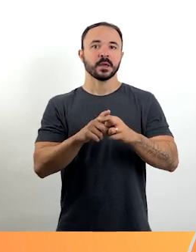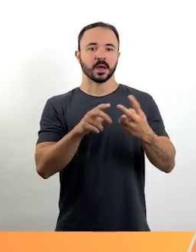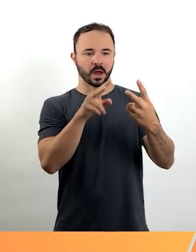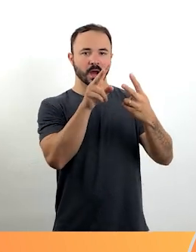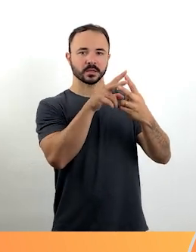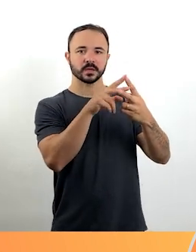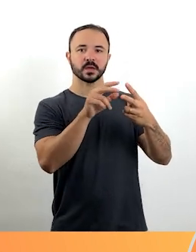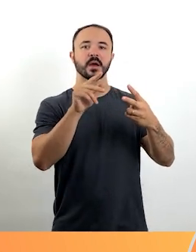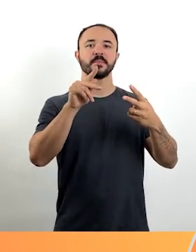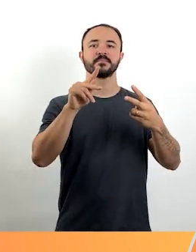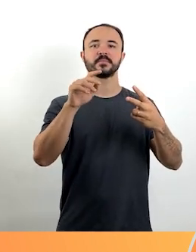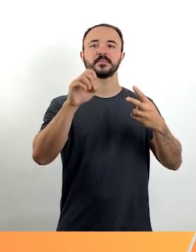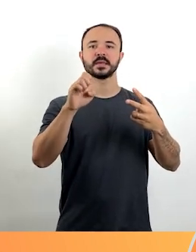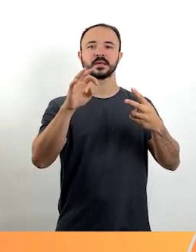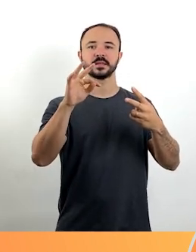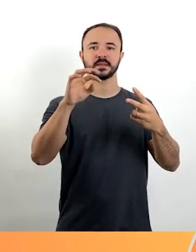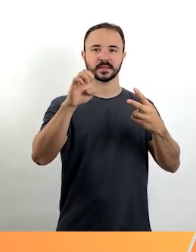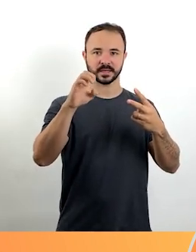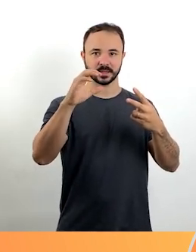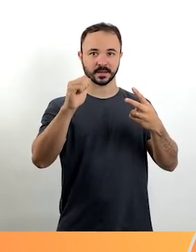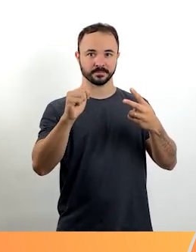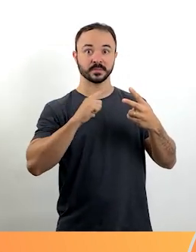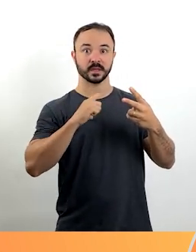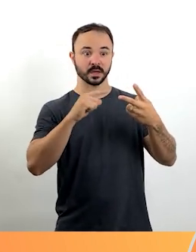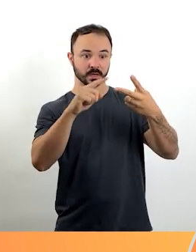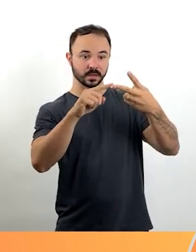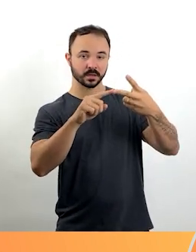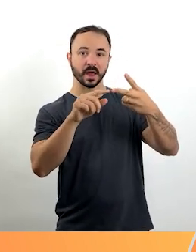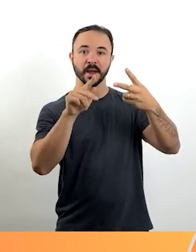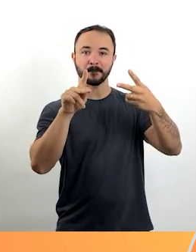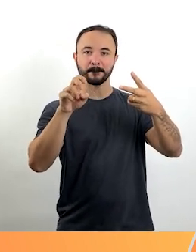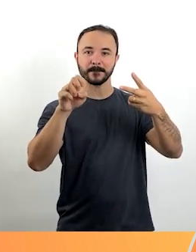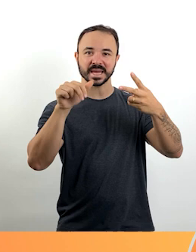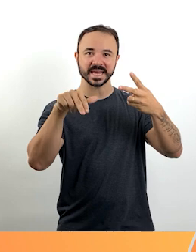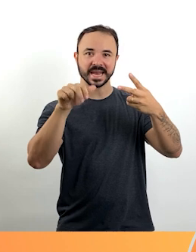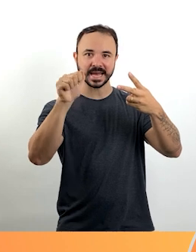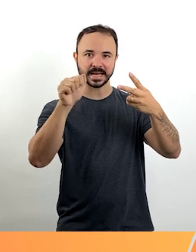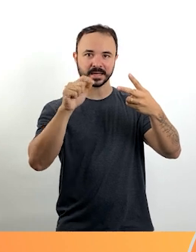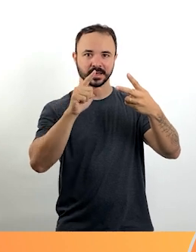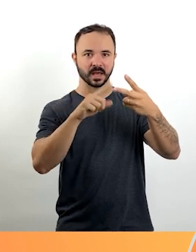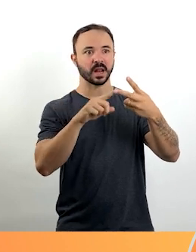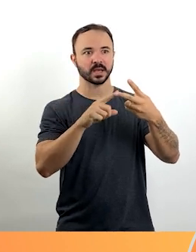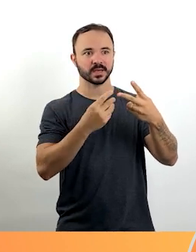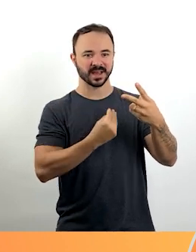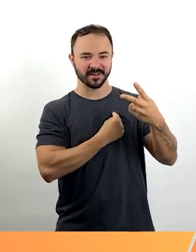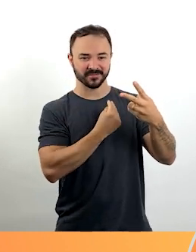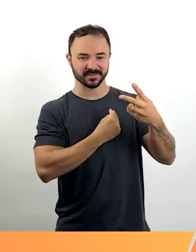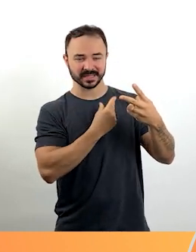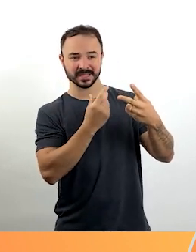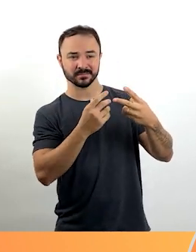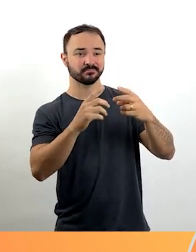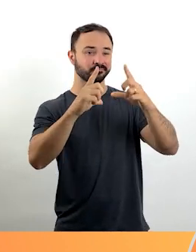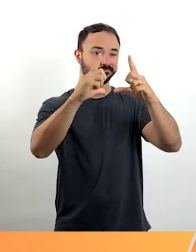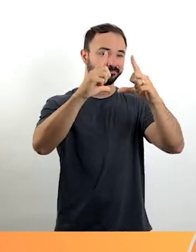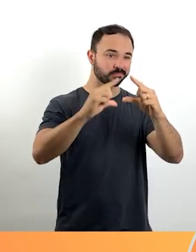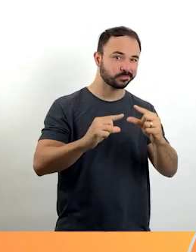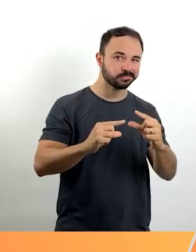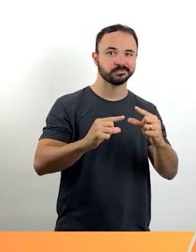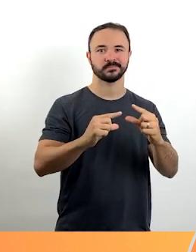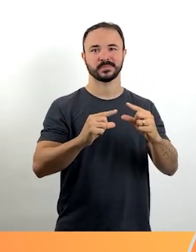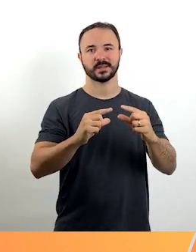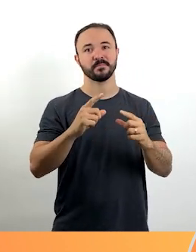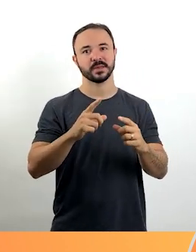Essas petecas de penas, elas têm uma vida curta mais rápida, então ela